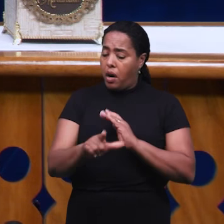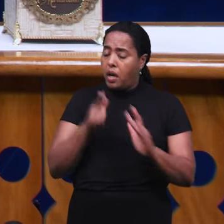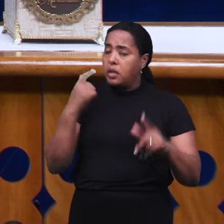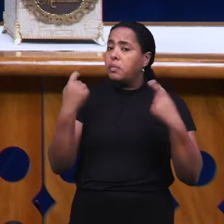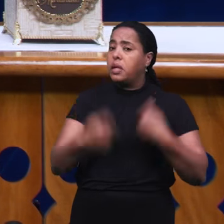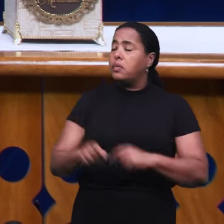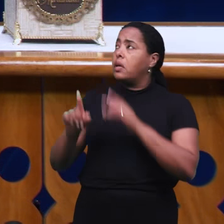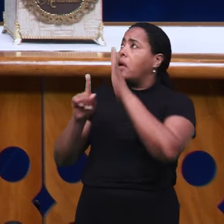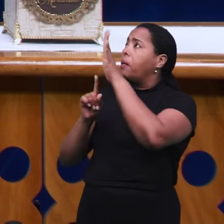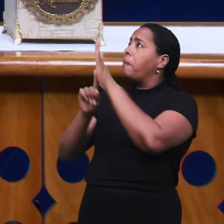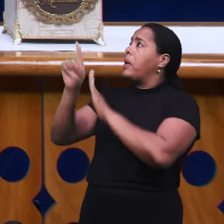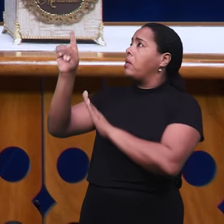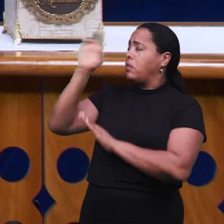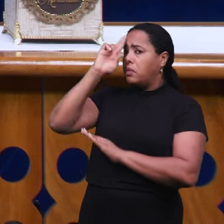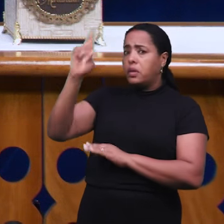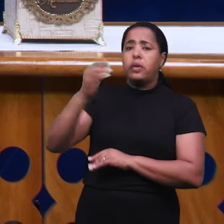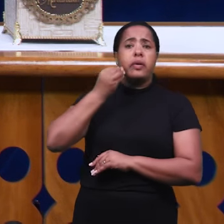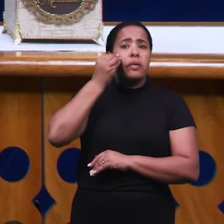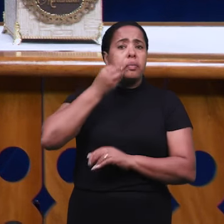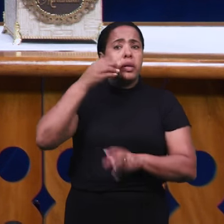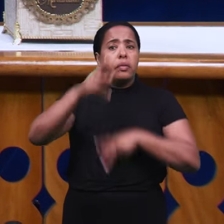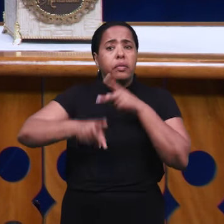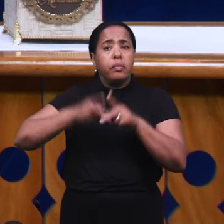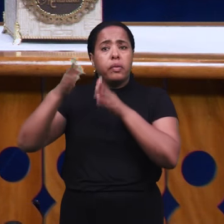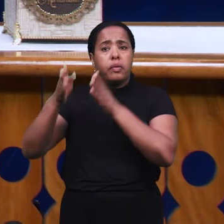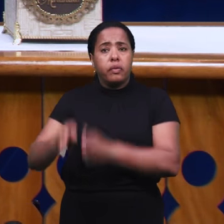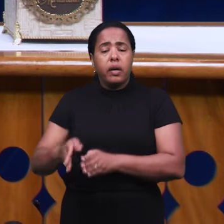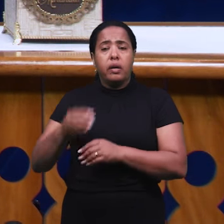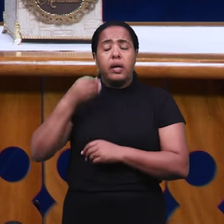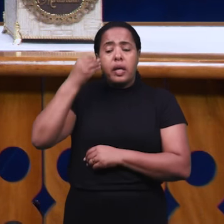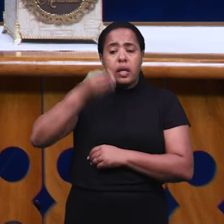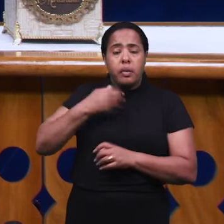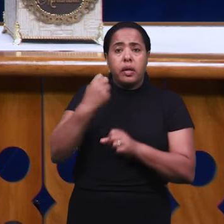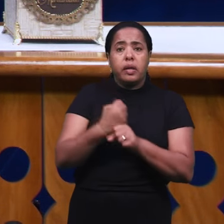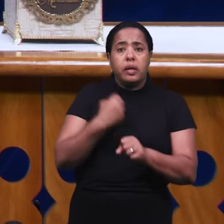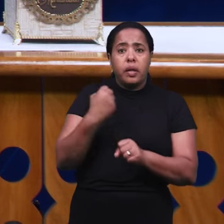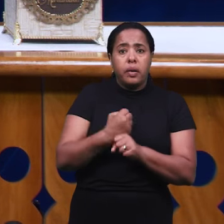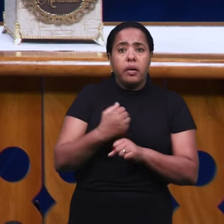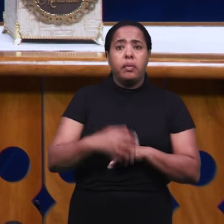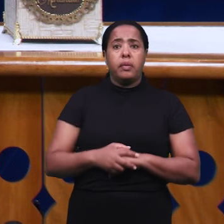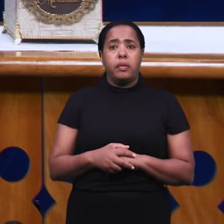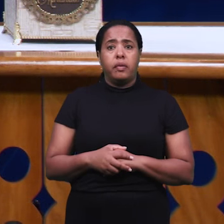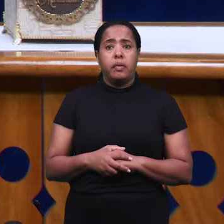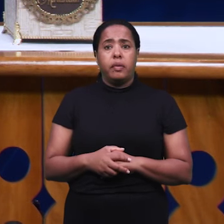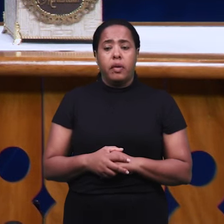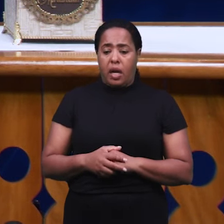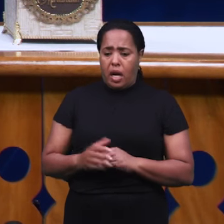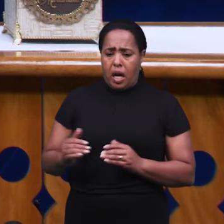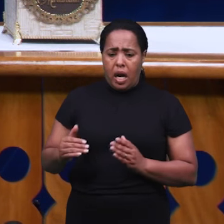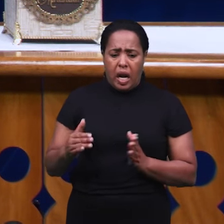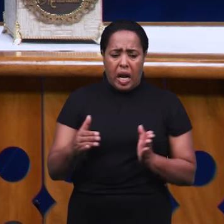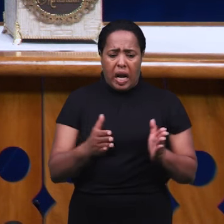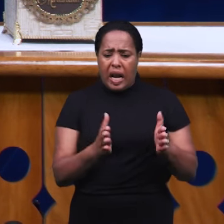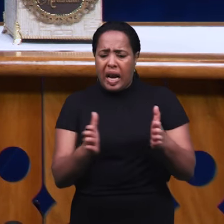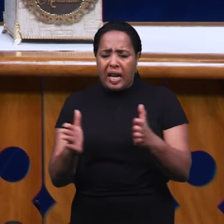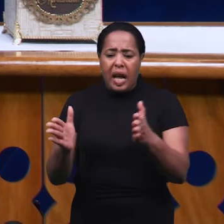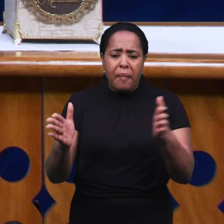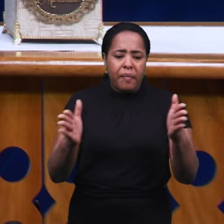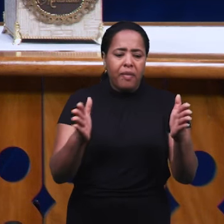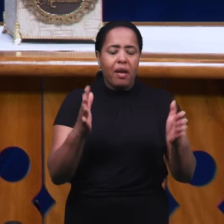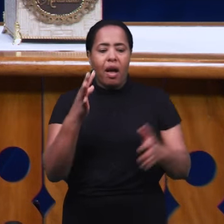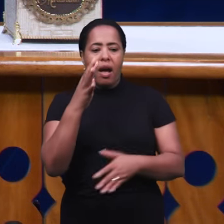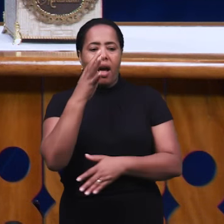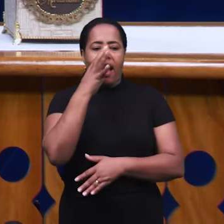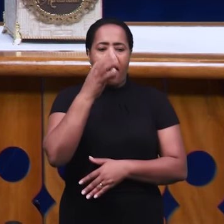Senhor. É a experiência da igreja, é a experiência desta obra. Né? Há caminhos que para o homem